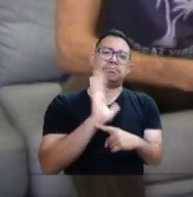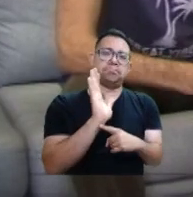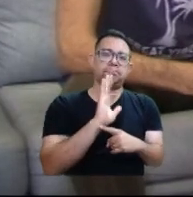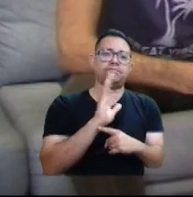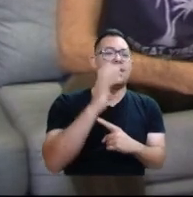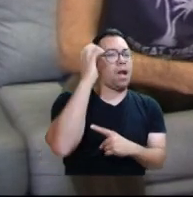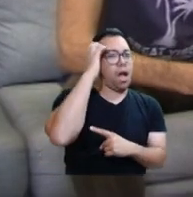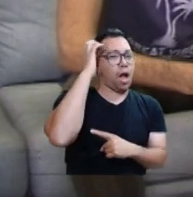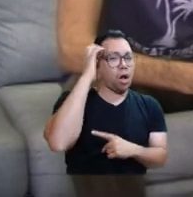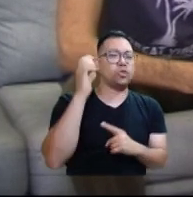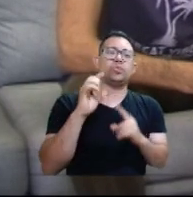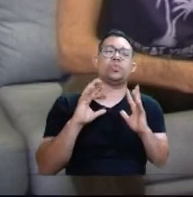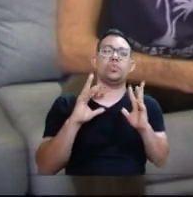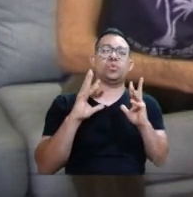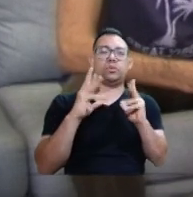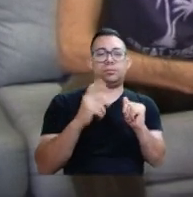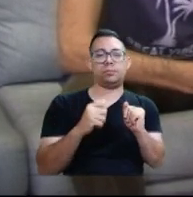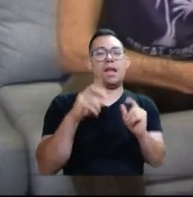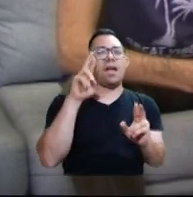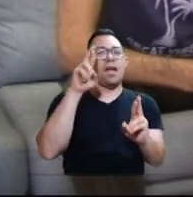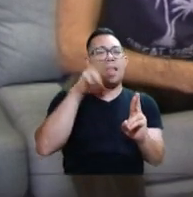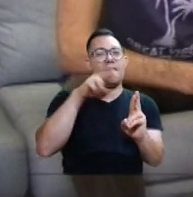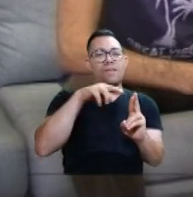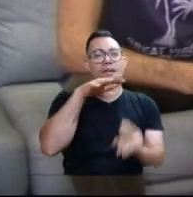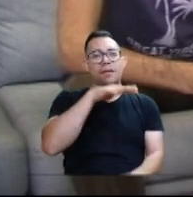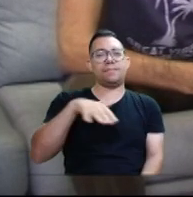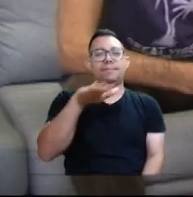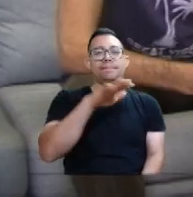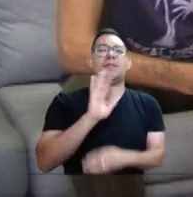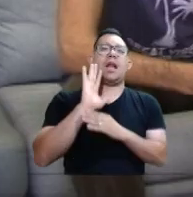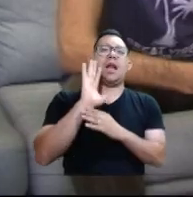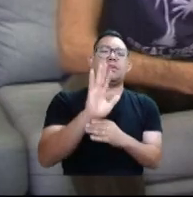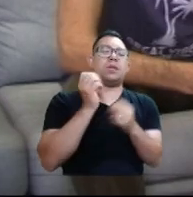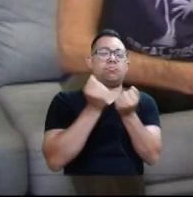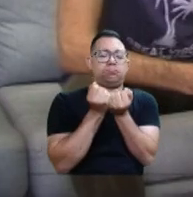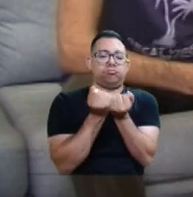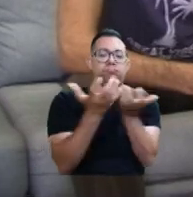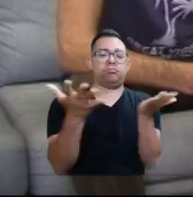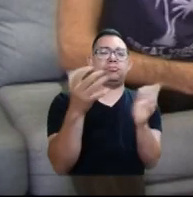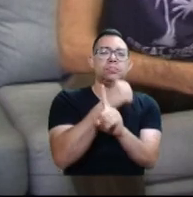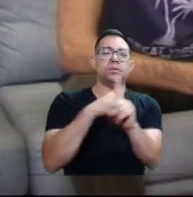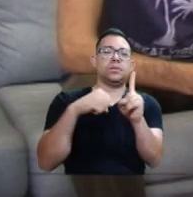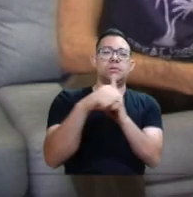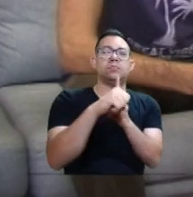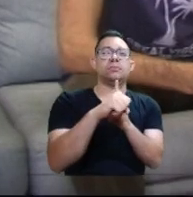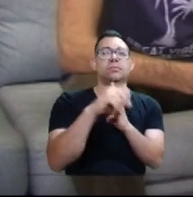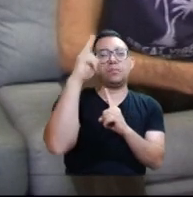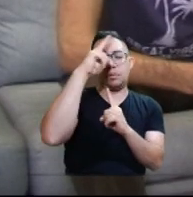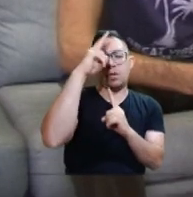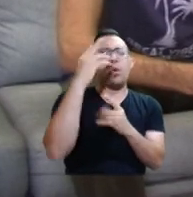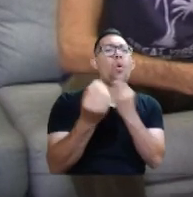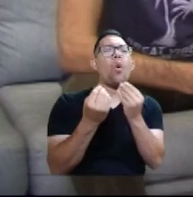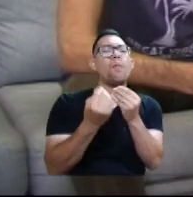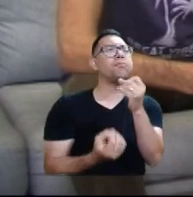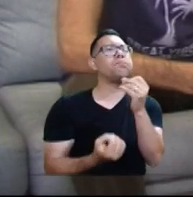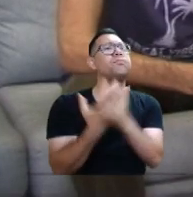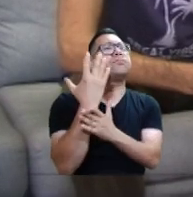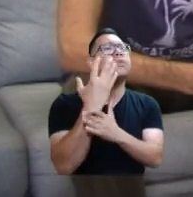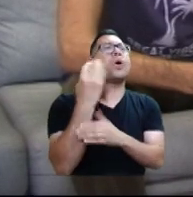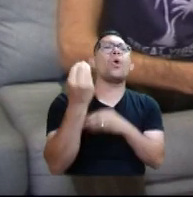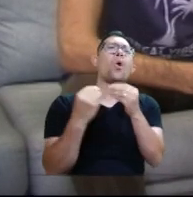que você que você sempre traz aí essas referências para a gente, para ver como que essa